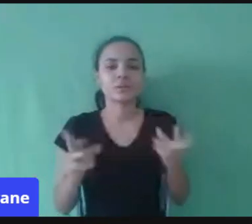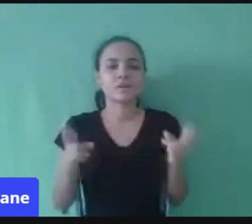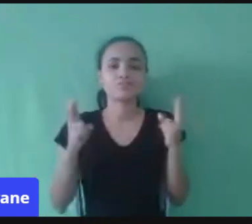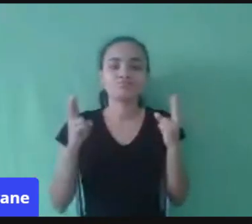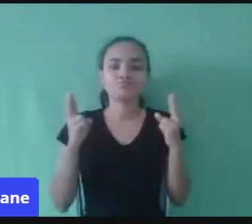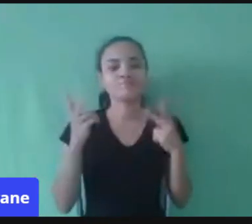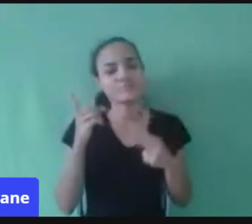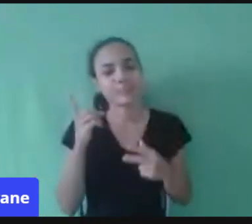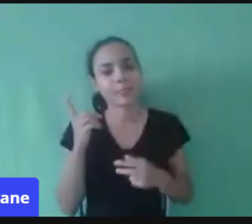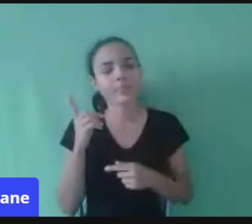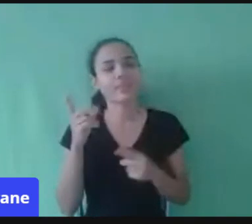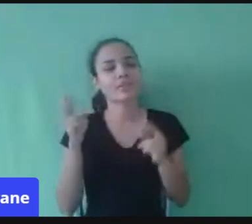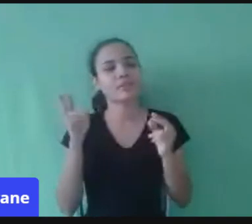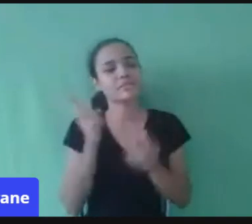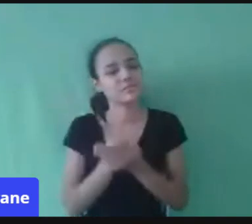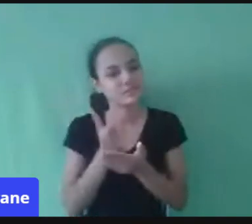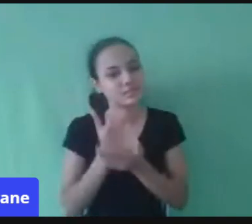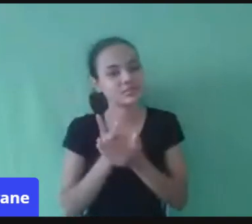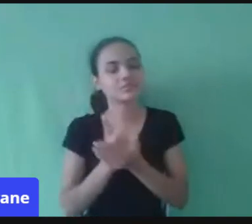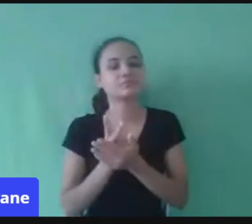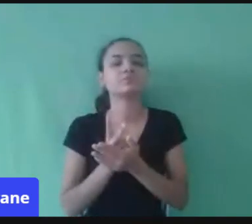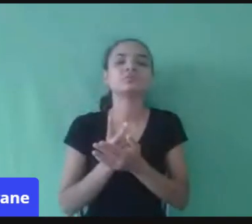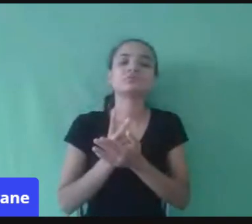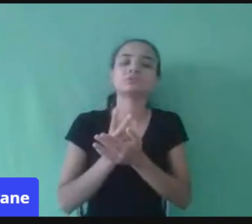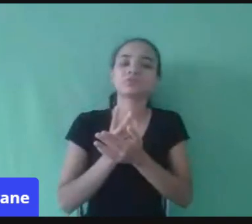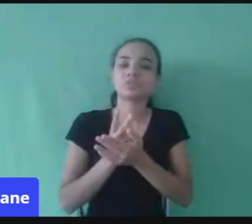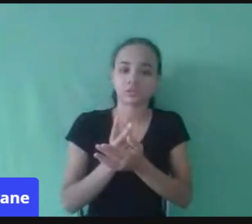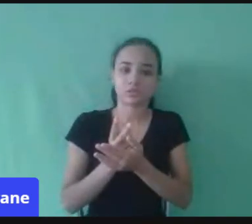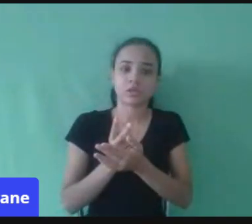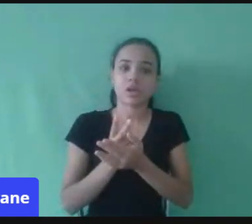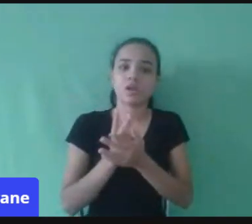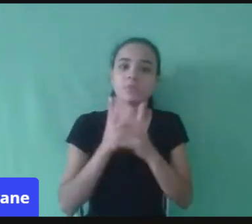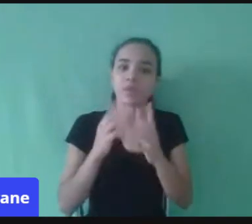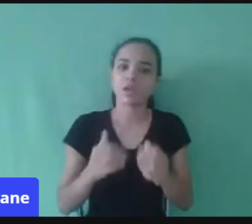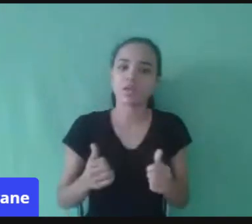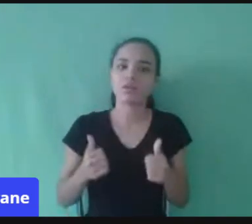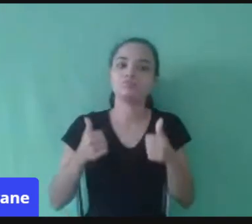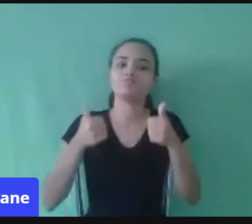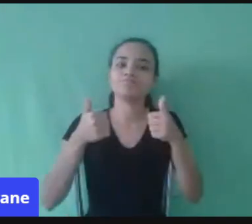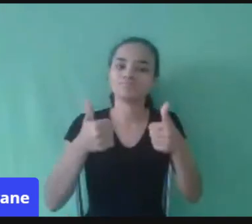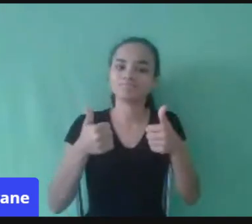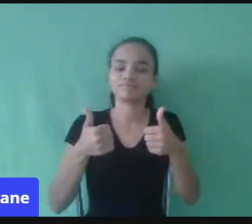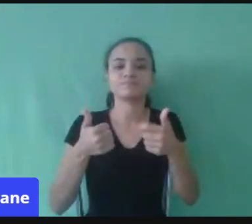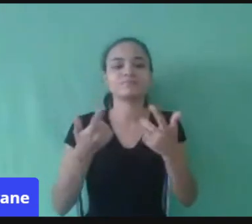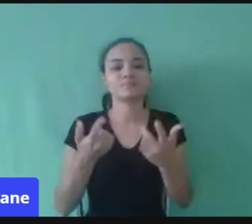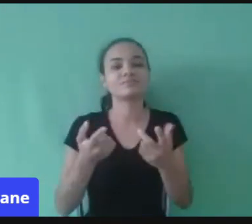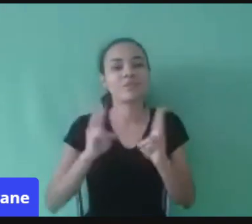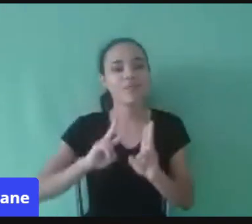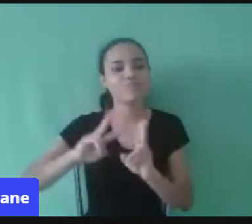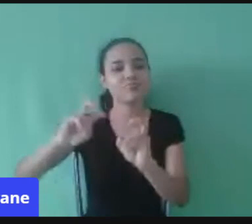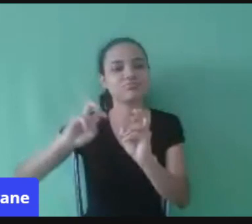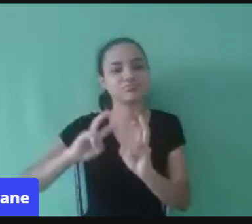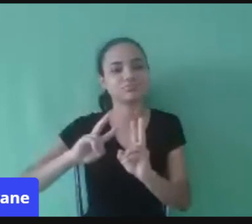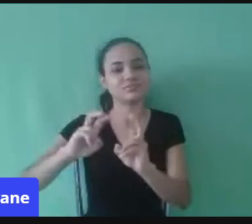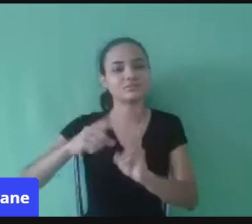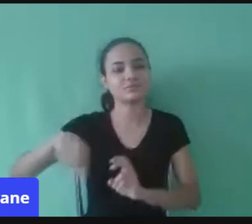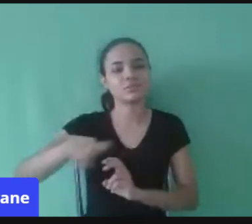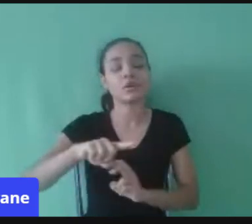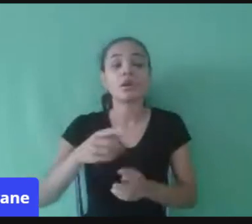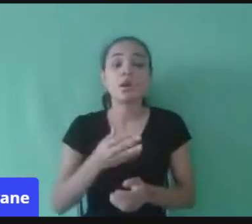maneira as expectativas, e agradecemos a participação de vocês até o momento.